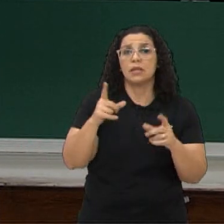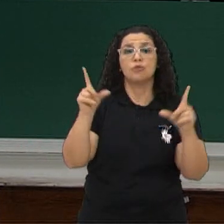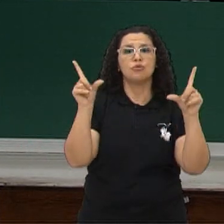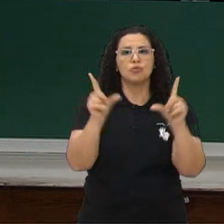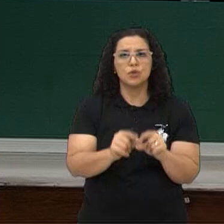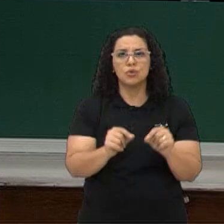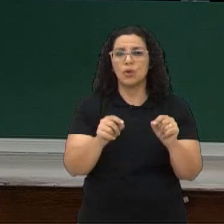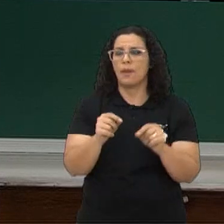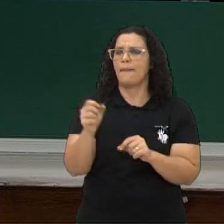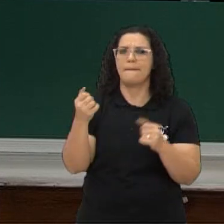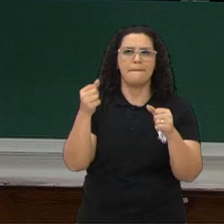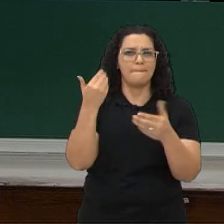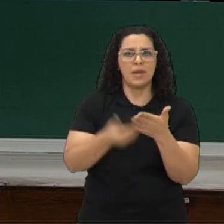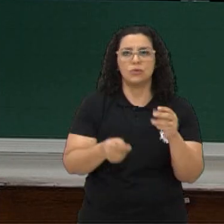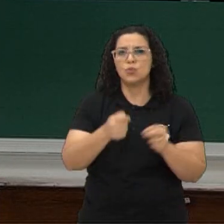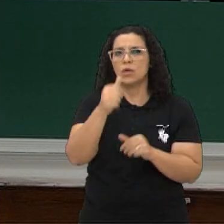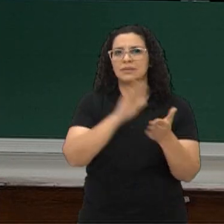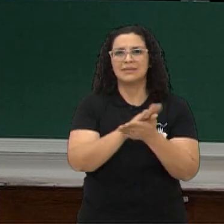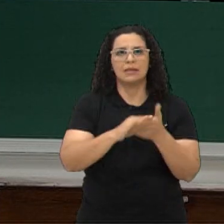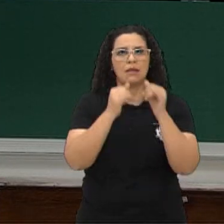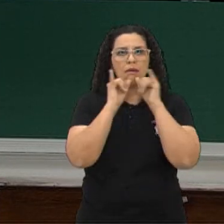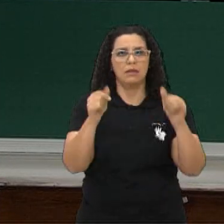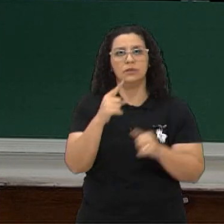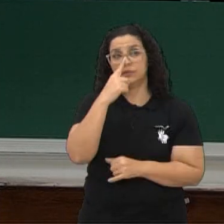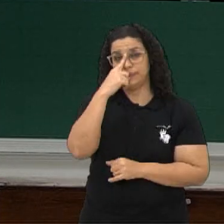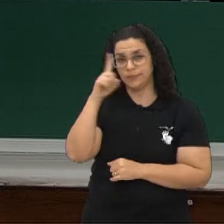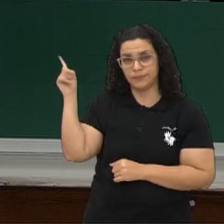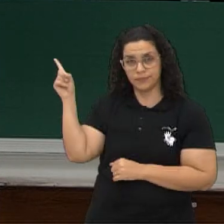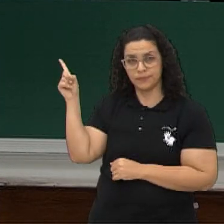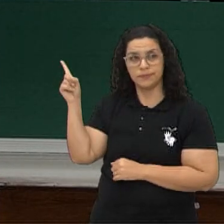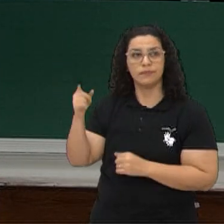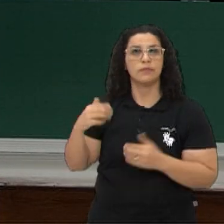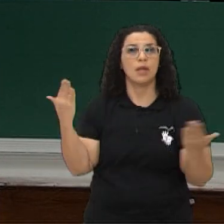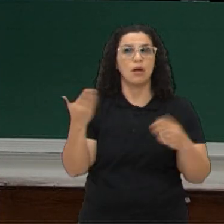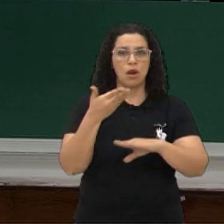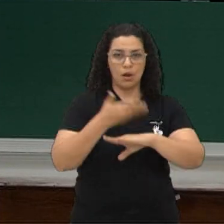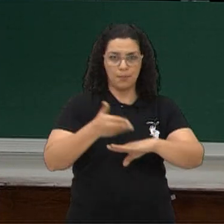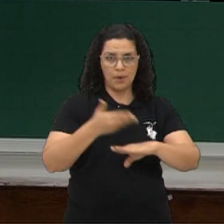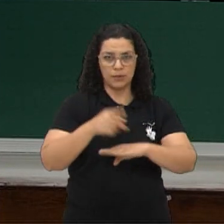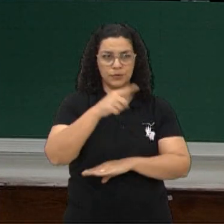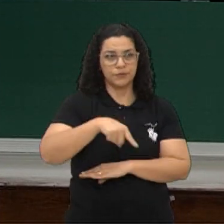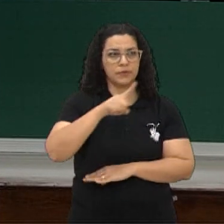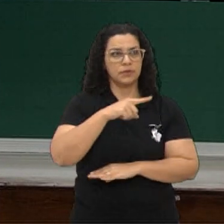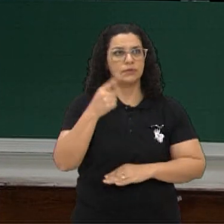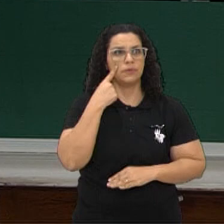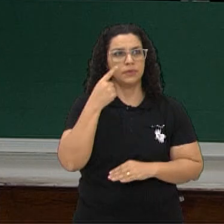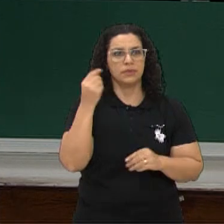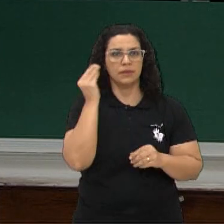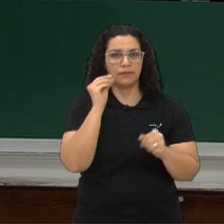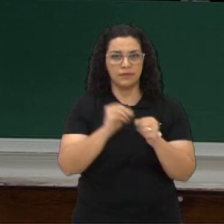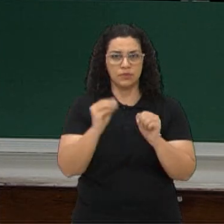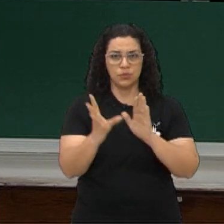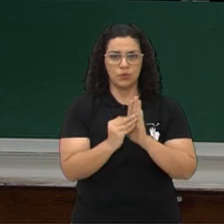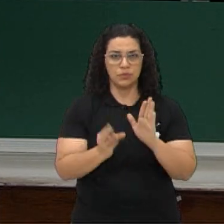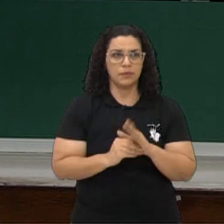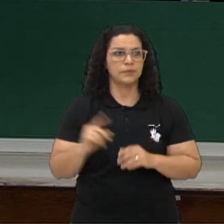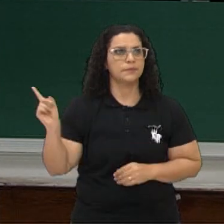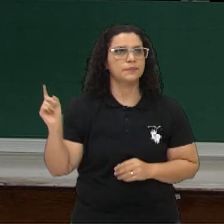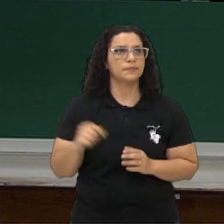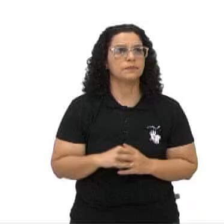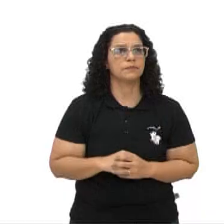menor dissipação de energia possível. Tendo dito tudo isso, agora é a hora de praticar um pouquinho os